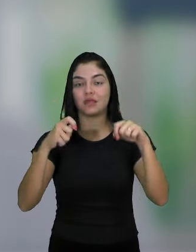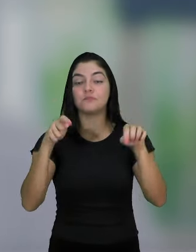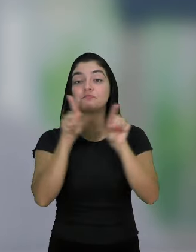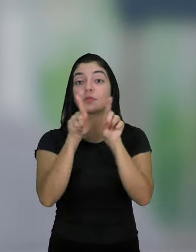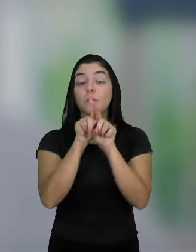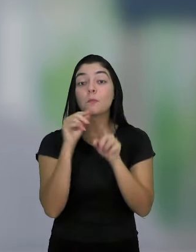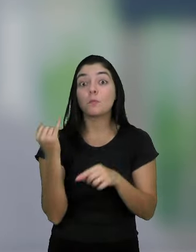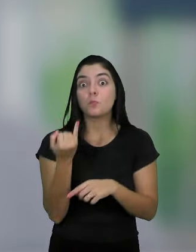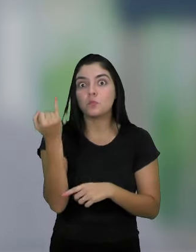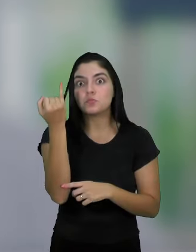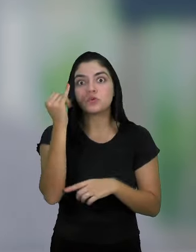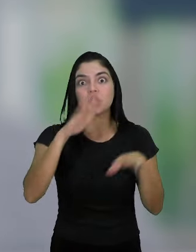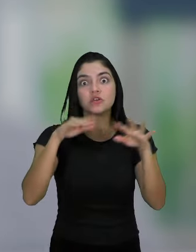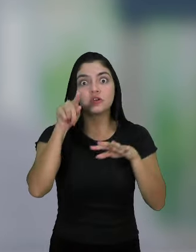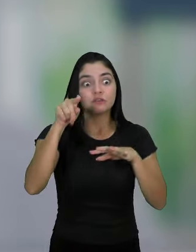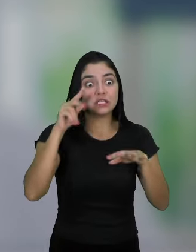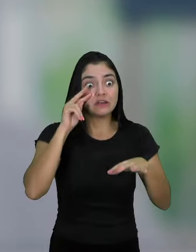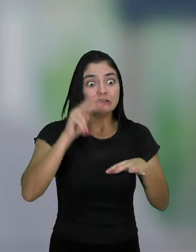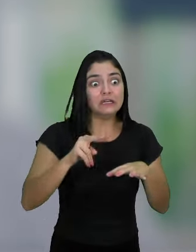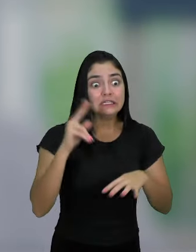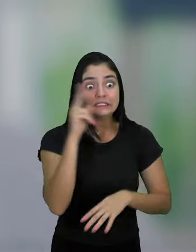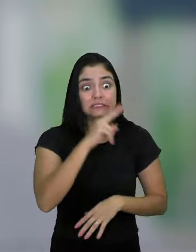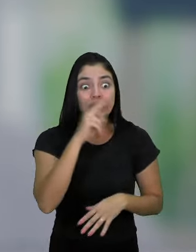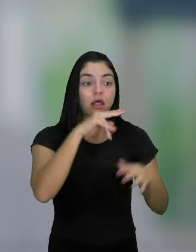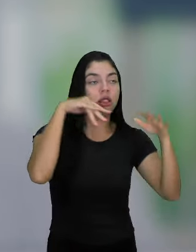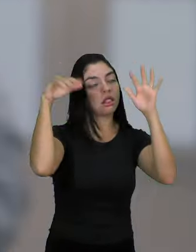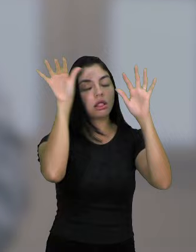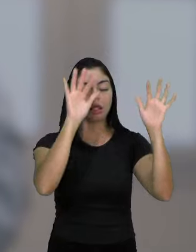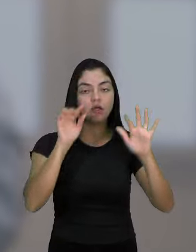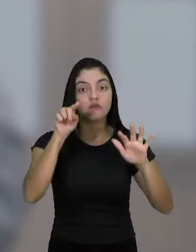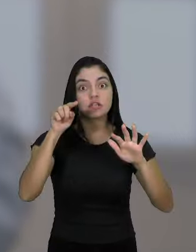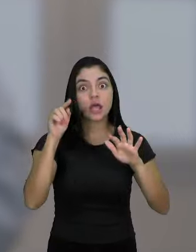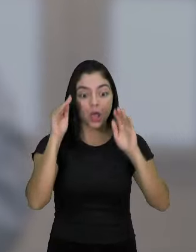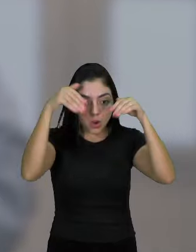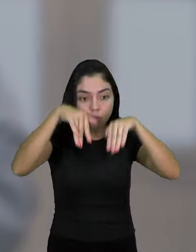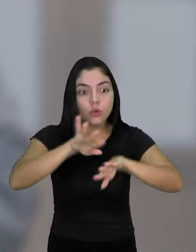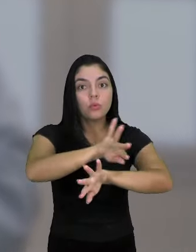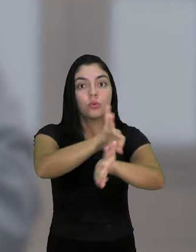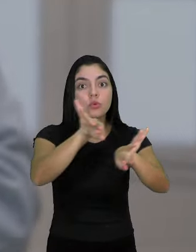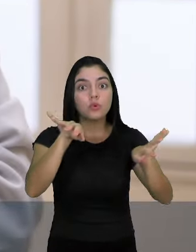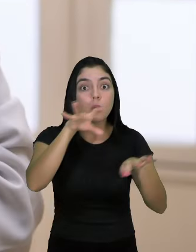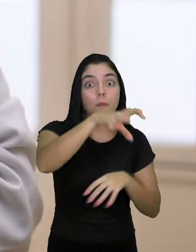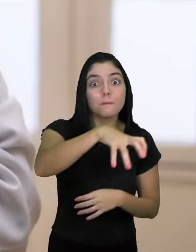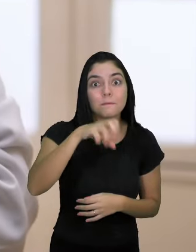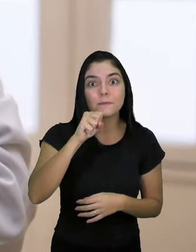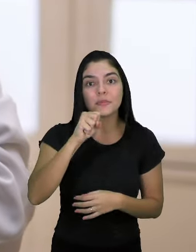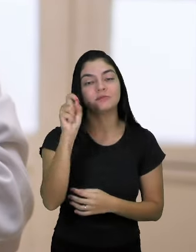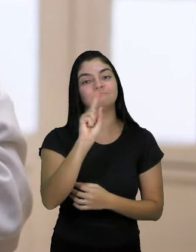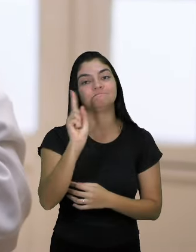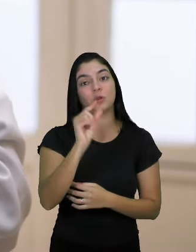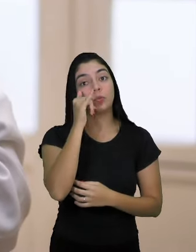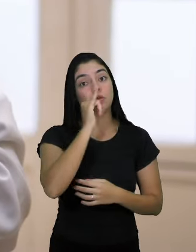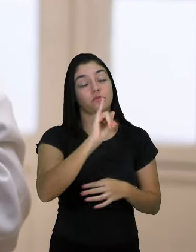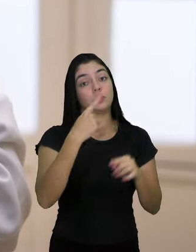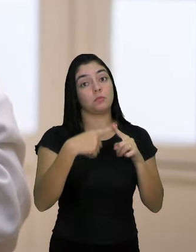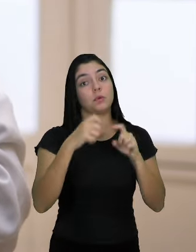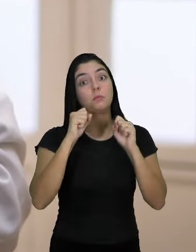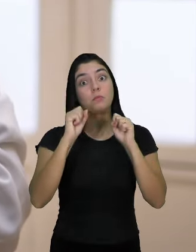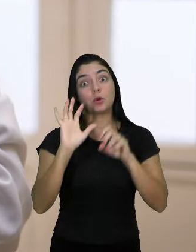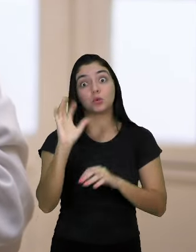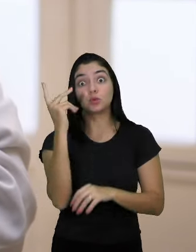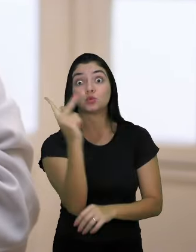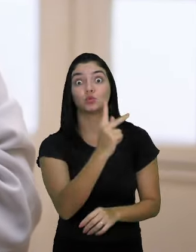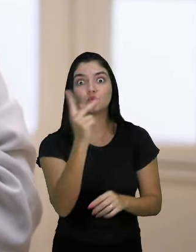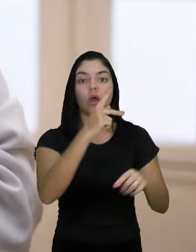a entrada na água, pois pode acontecer um afogamento duplo. Logo em seguida, é importante promover um aquecimento da vítima para